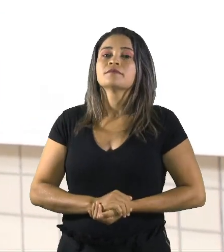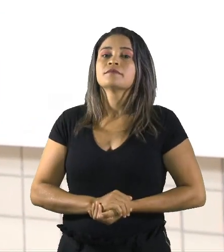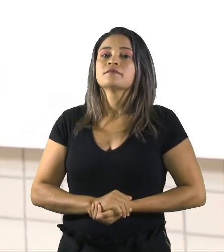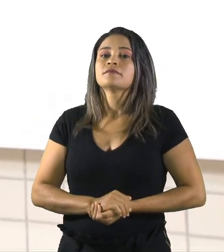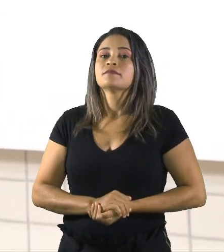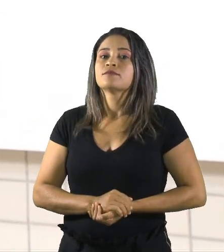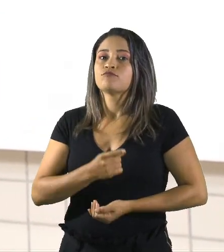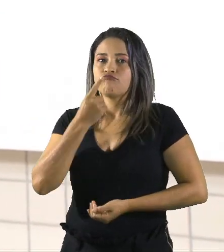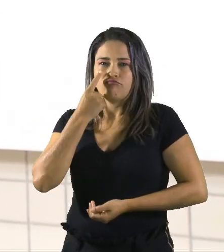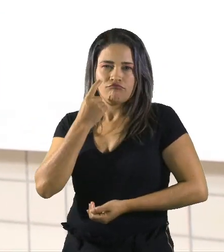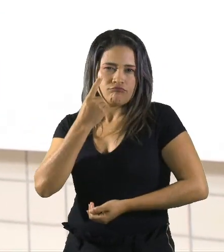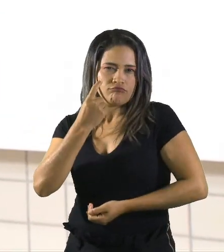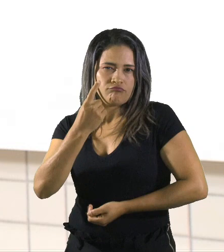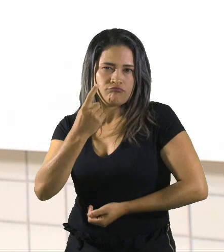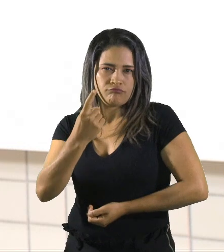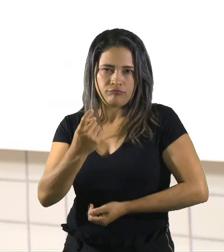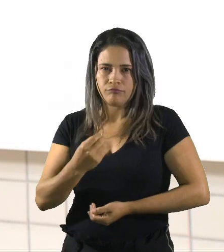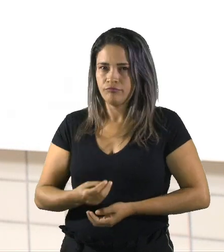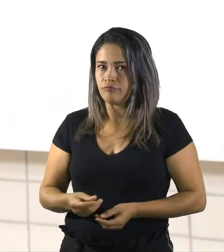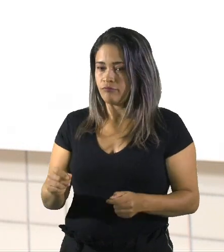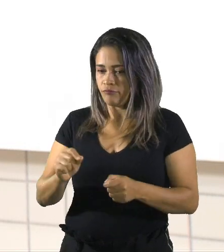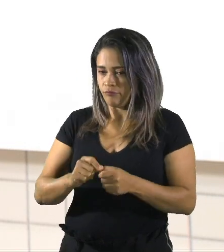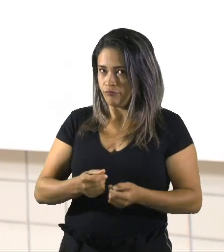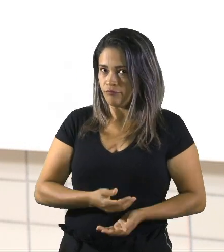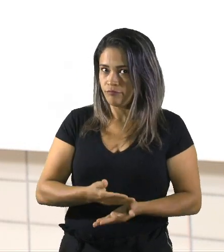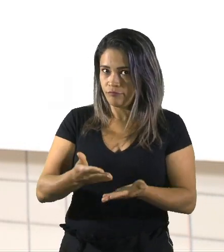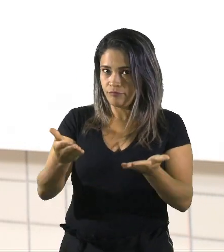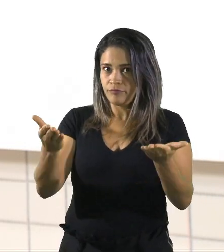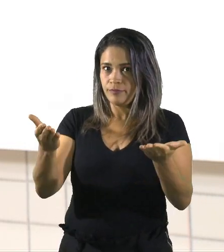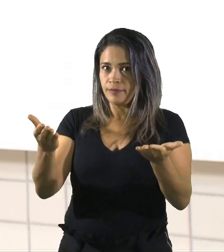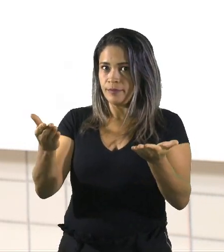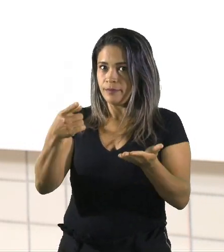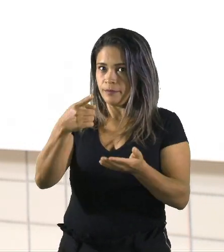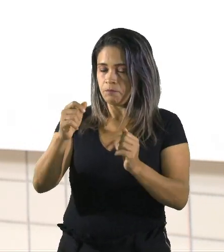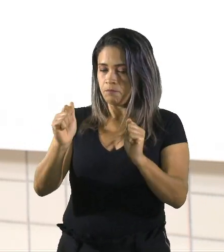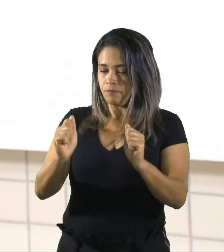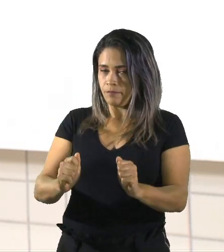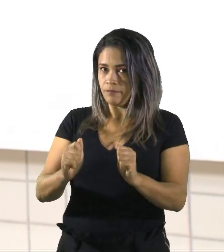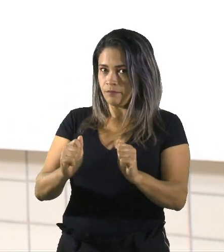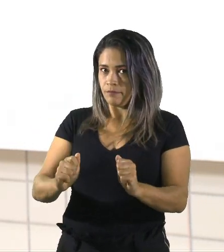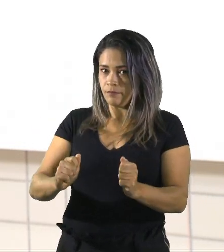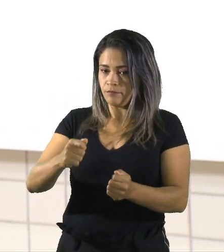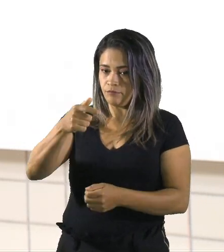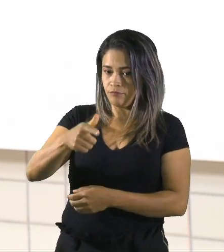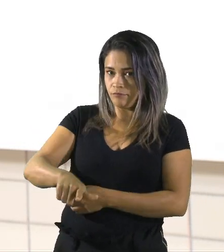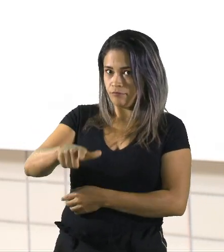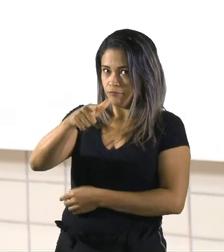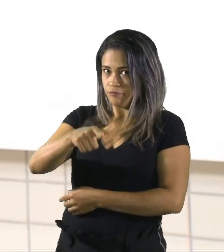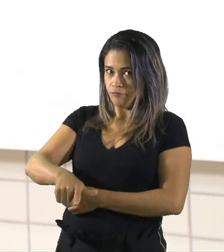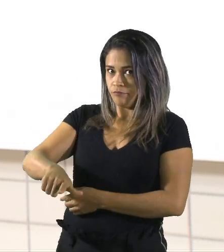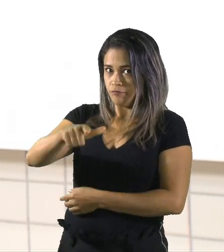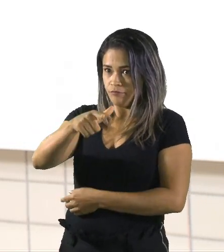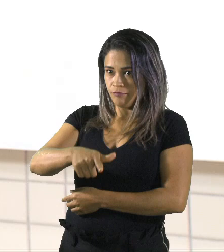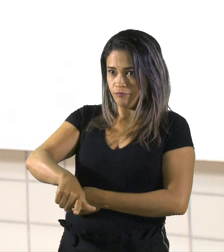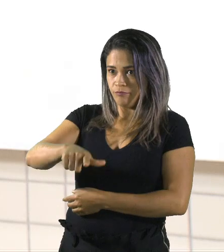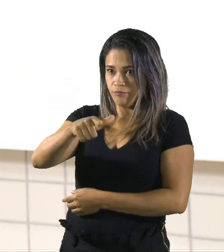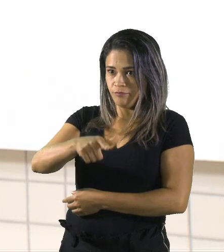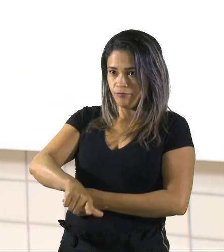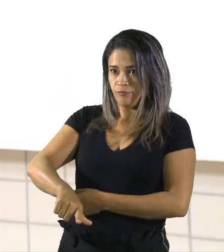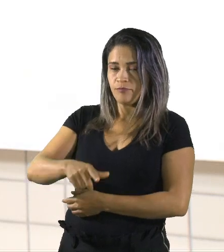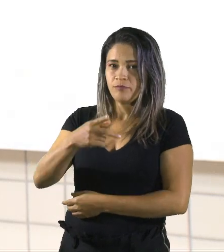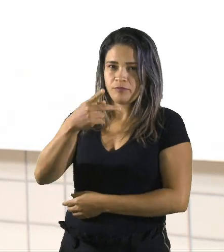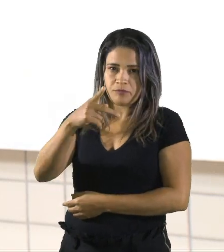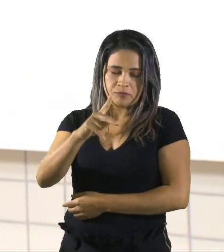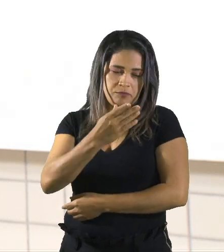um jogo interessante que eu vou fazer com vocês aqui e vocês vão poder repetir com os colegas de vocês ou com a mãe e o